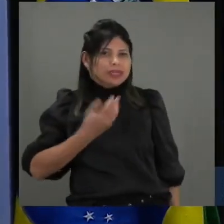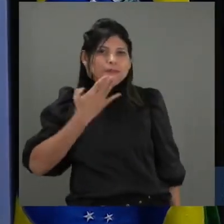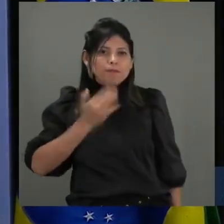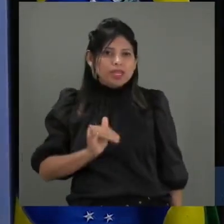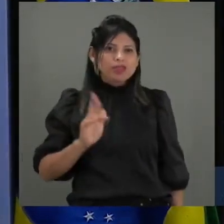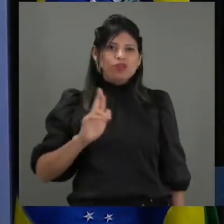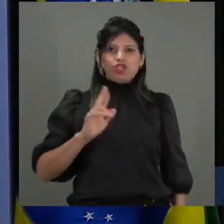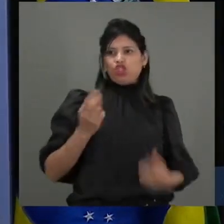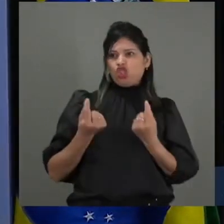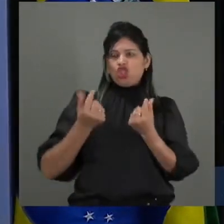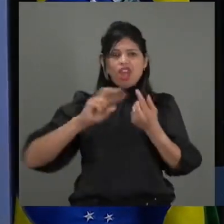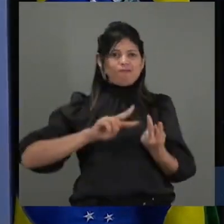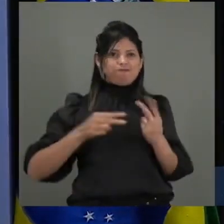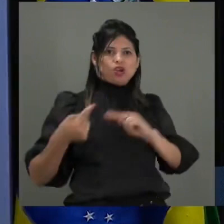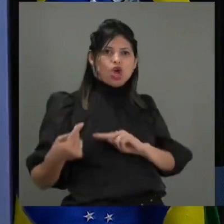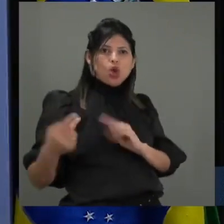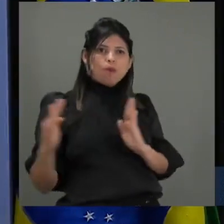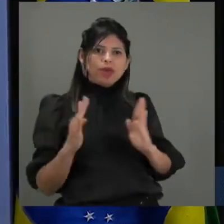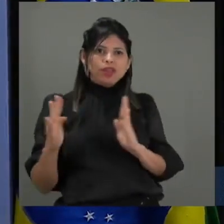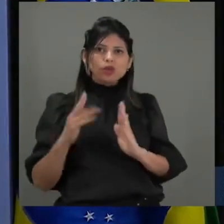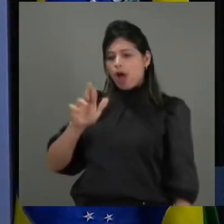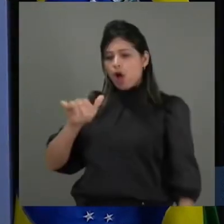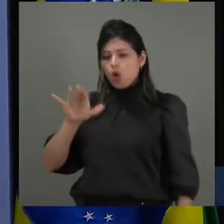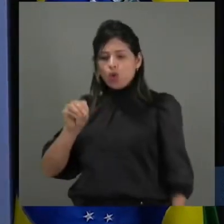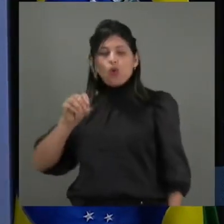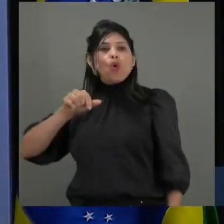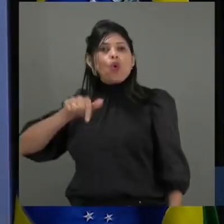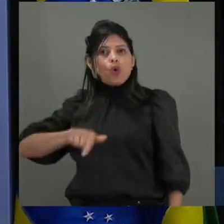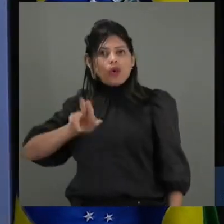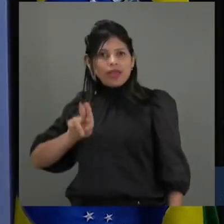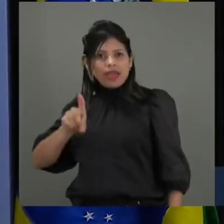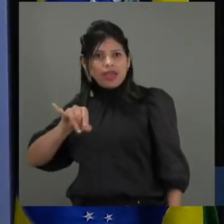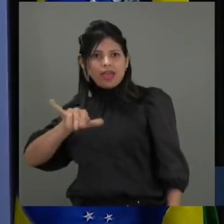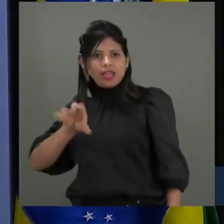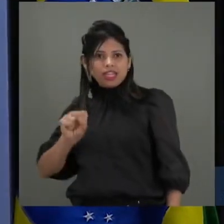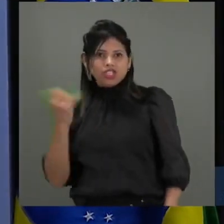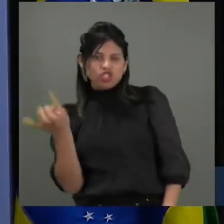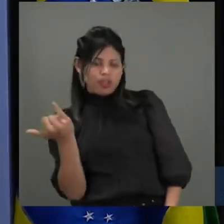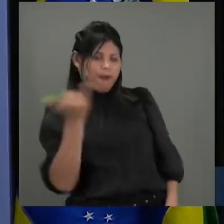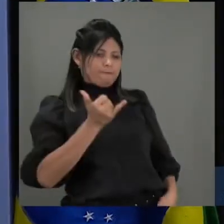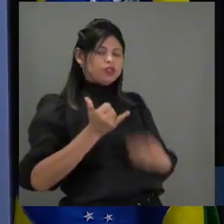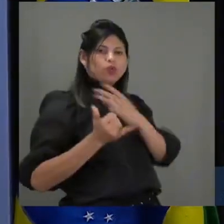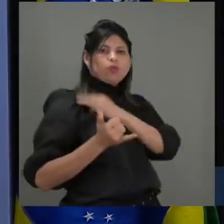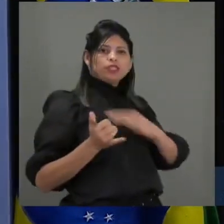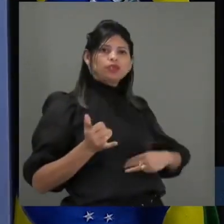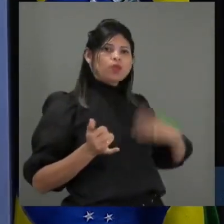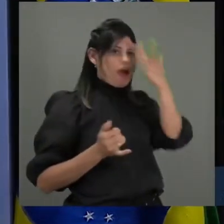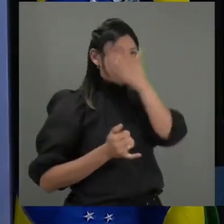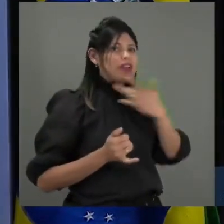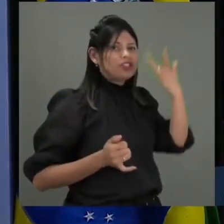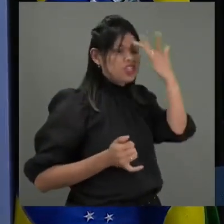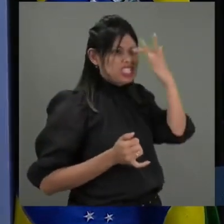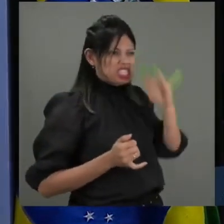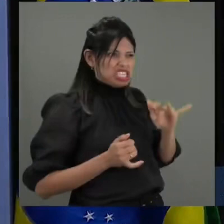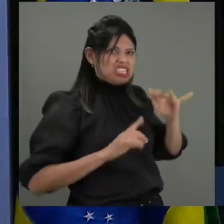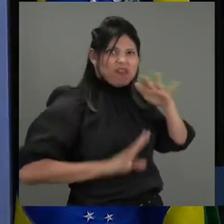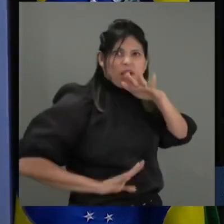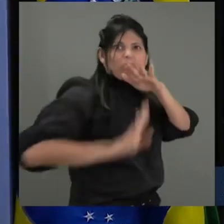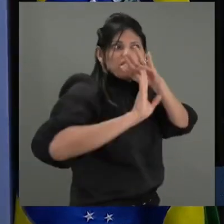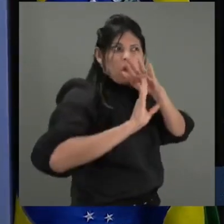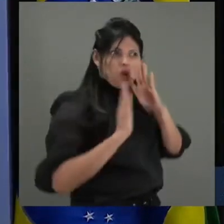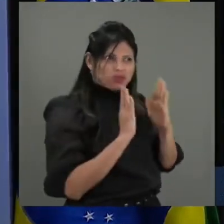transição, Paulo Guedes avisou Haddad: se aprovar esse rombo nas contas públicas, você vai passar os